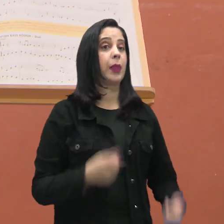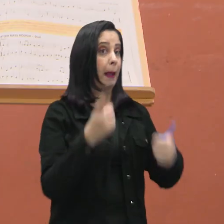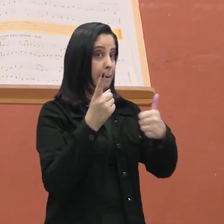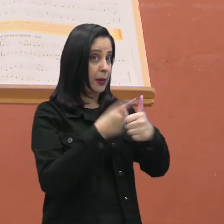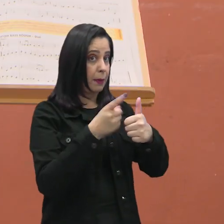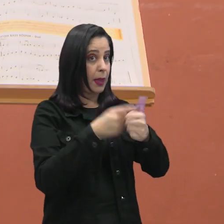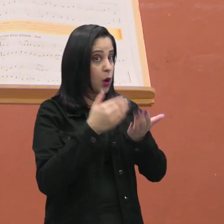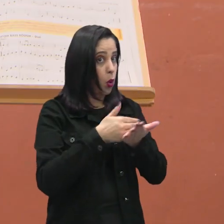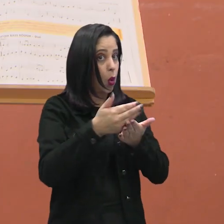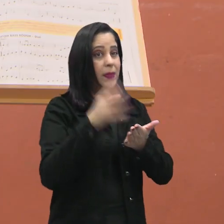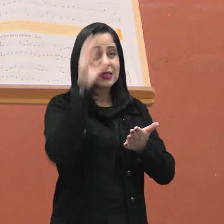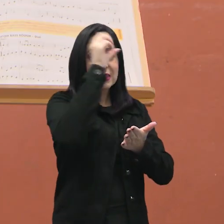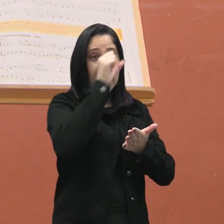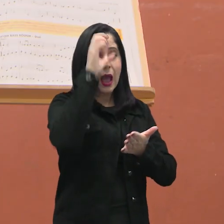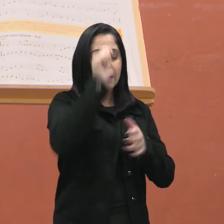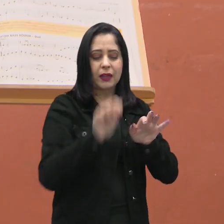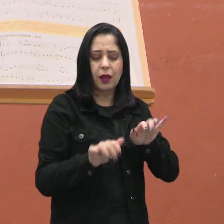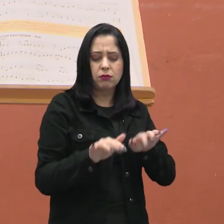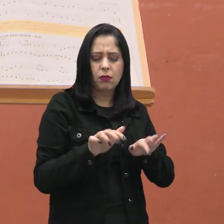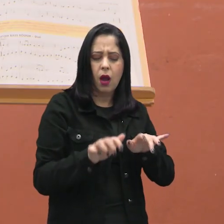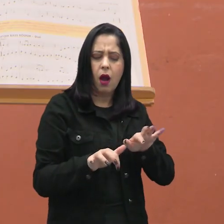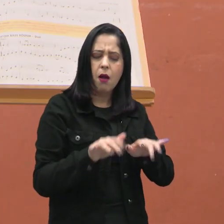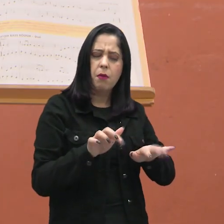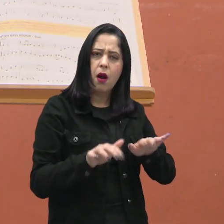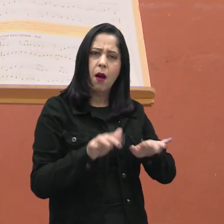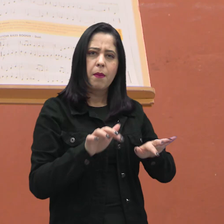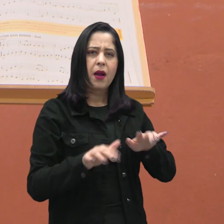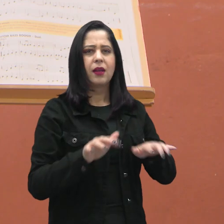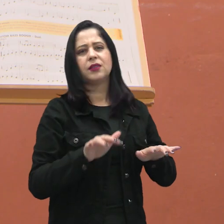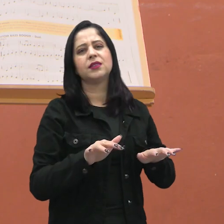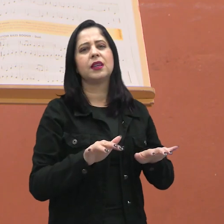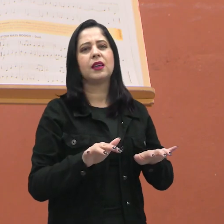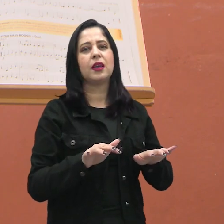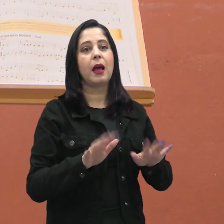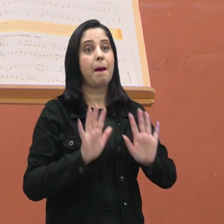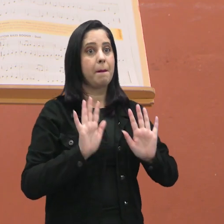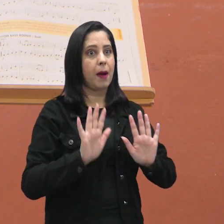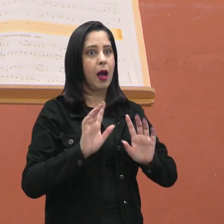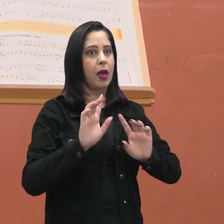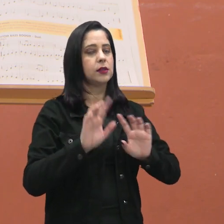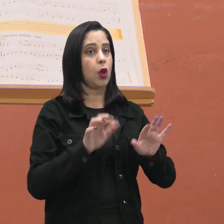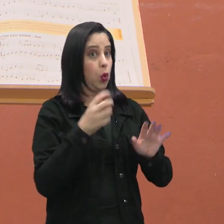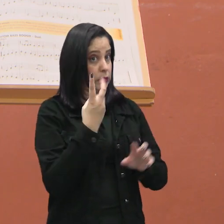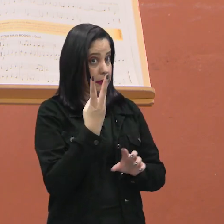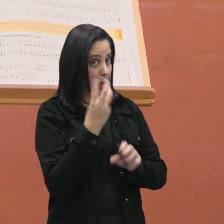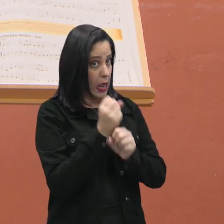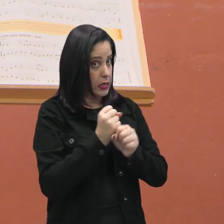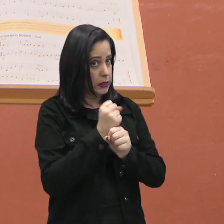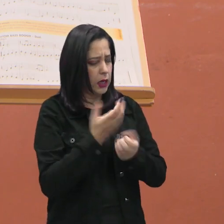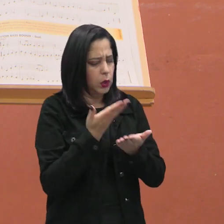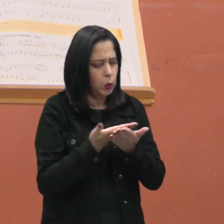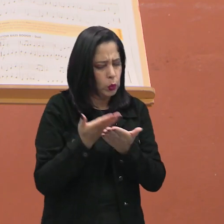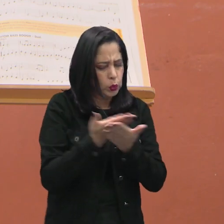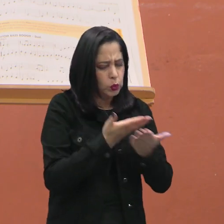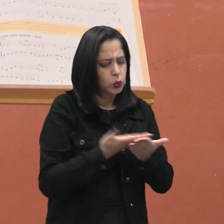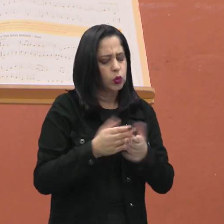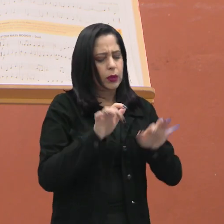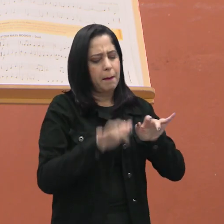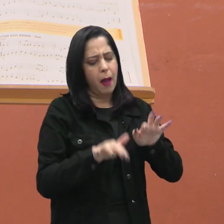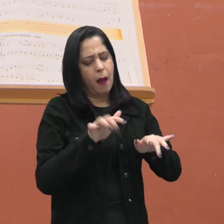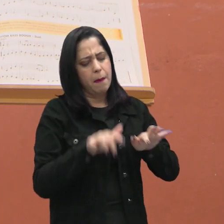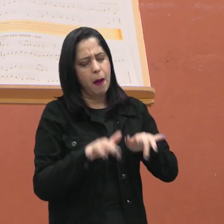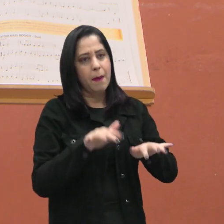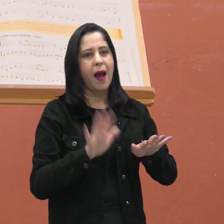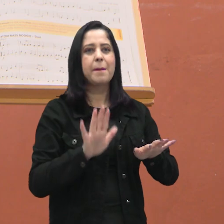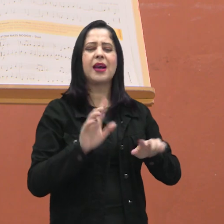Primeiro eu entrei no piano, aí eu fiz acho que uns 3 anos de piano,